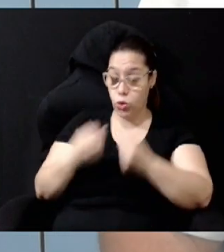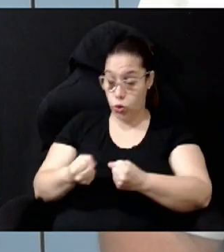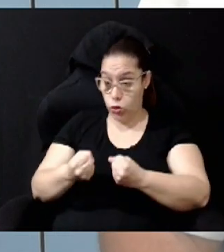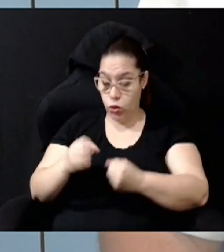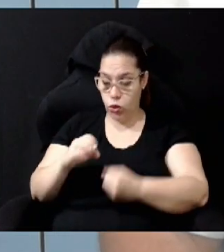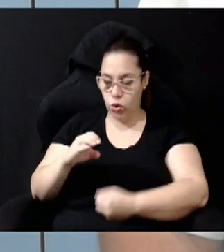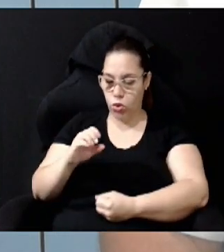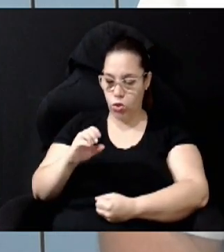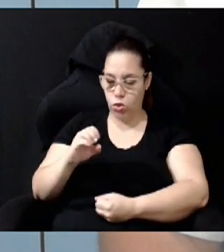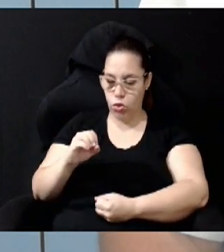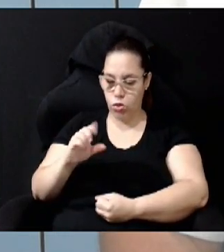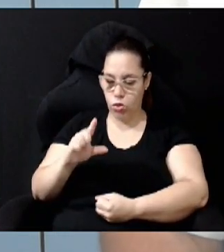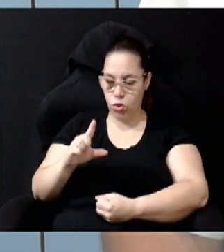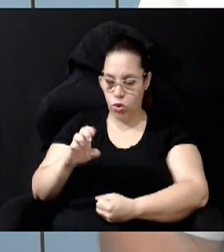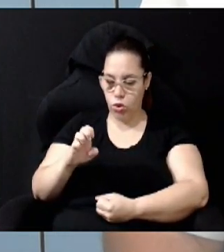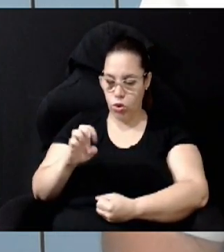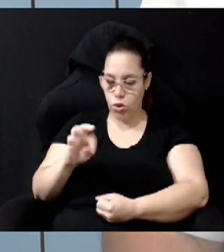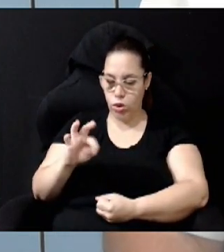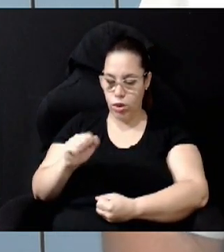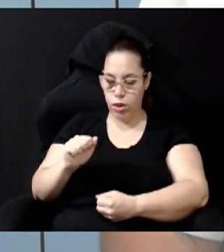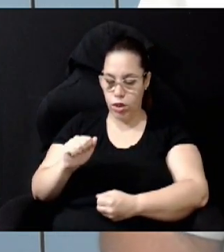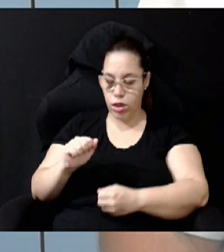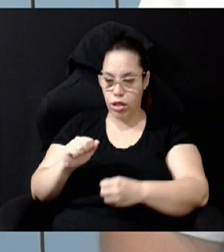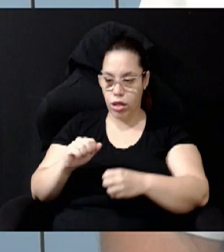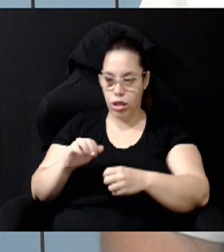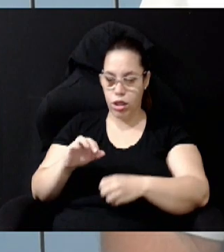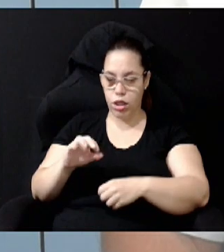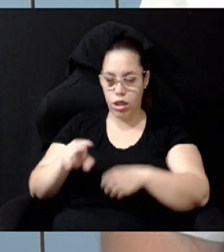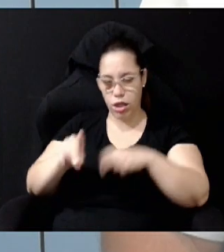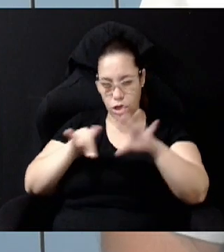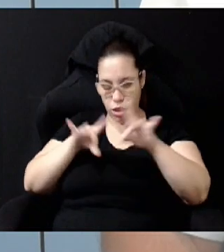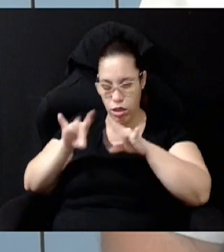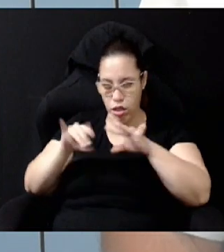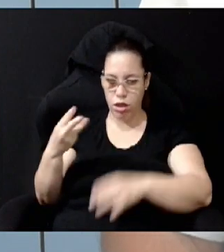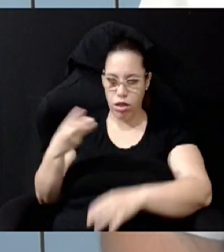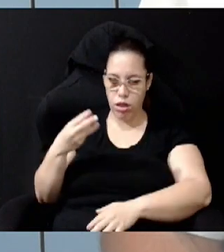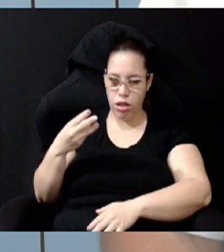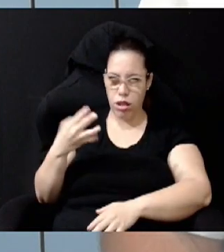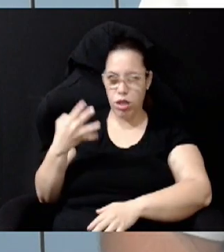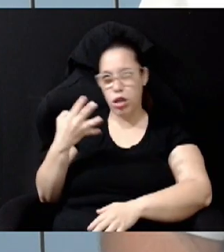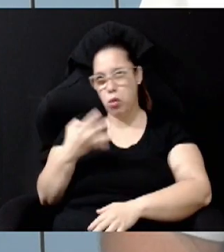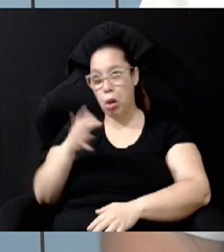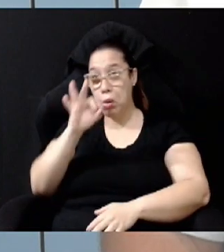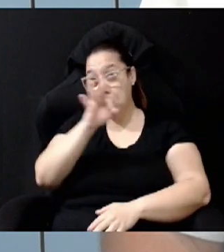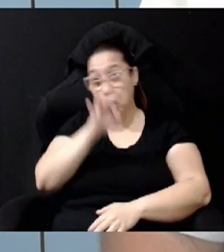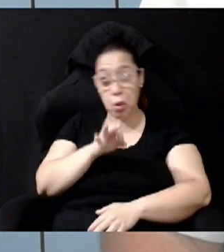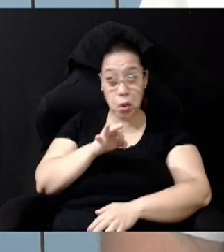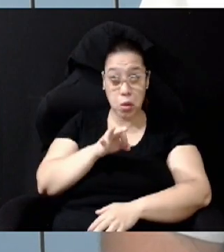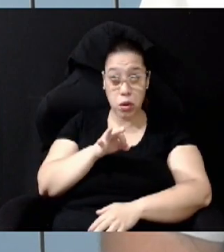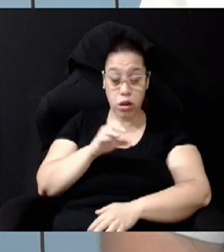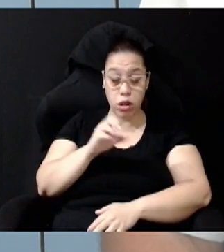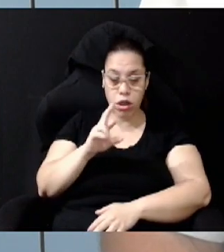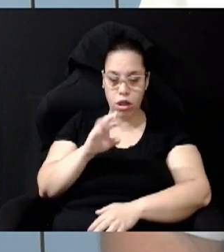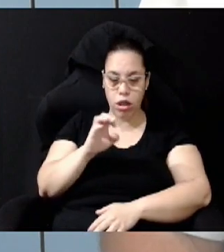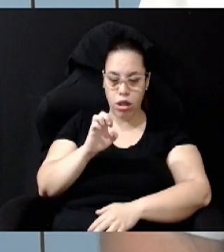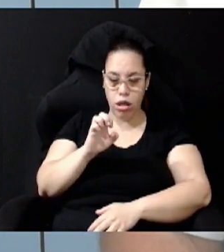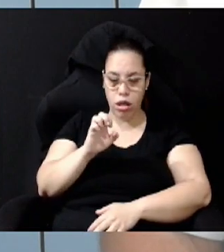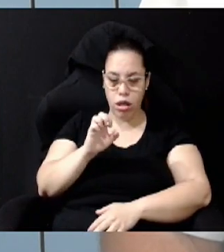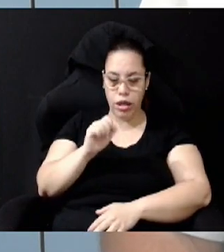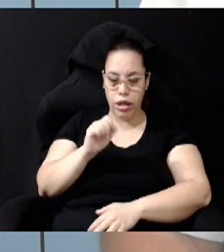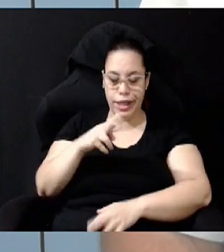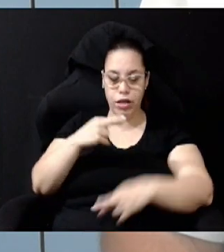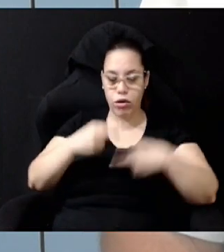precisa ser ampliada. Nós ficamos com 3 a 4% dos resíduos recicláveis hoje